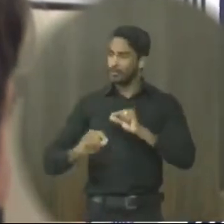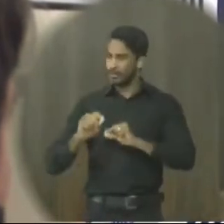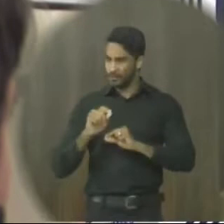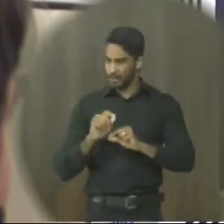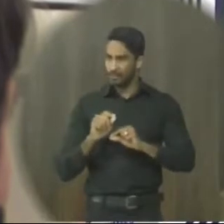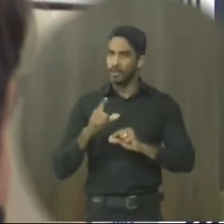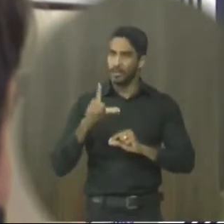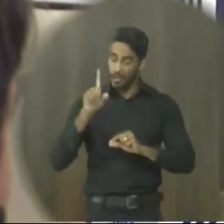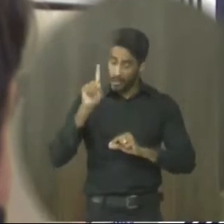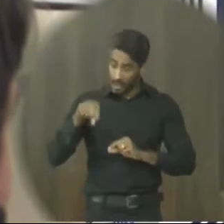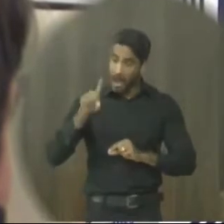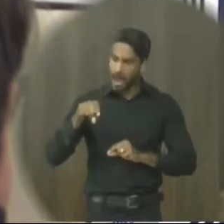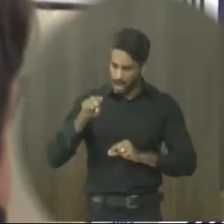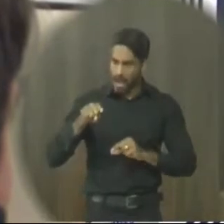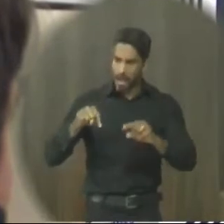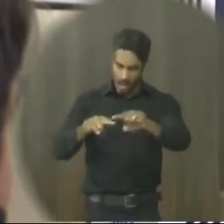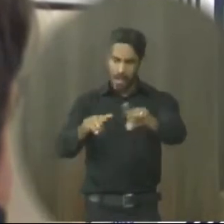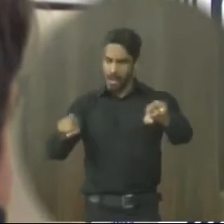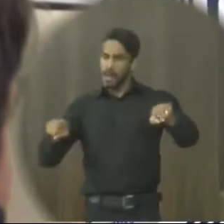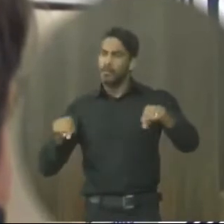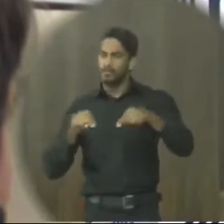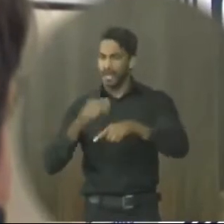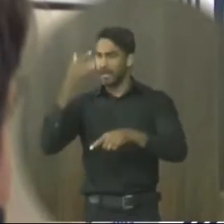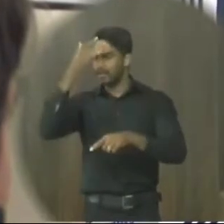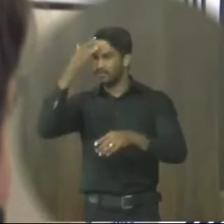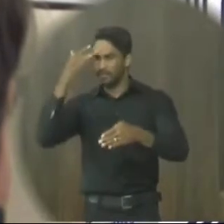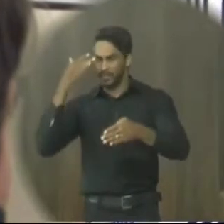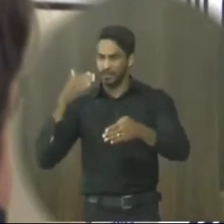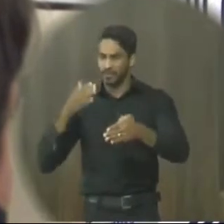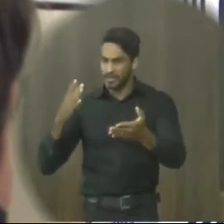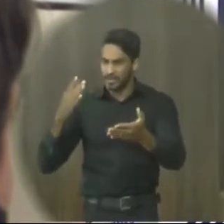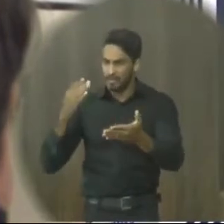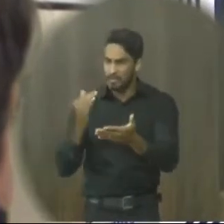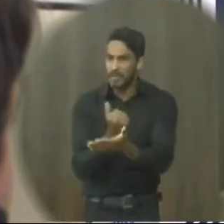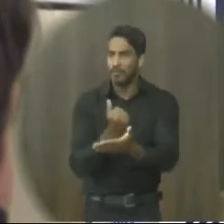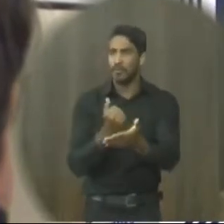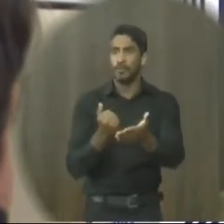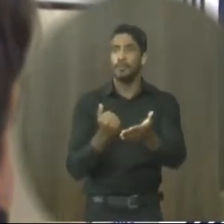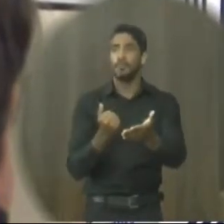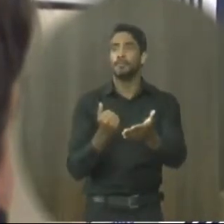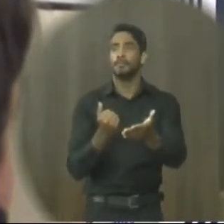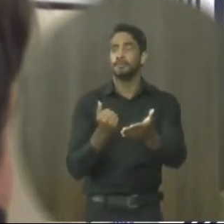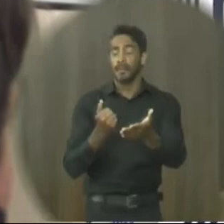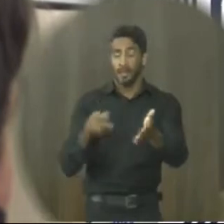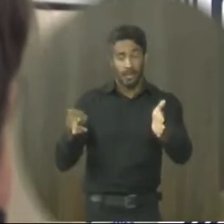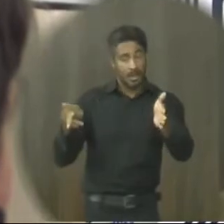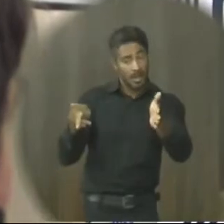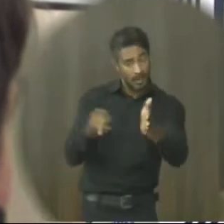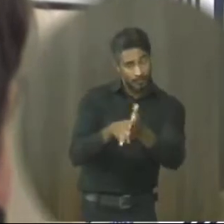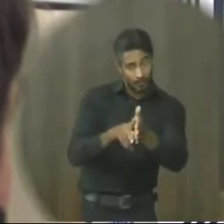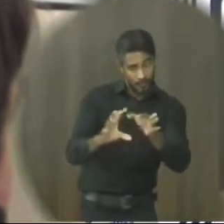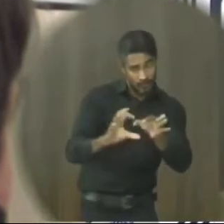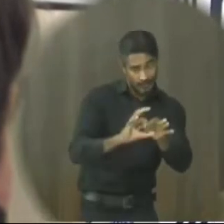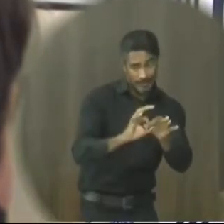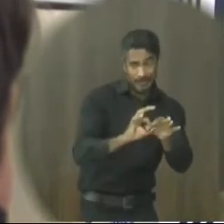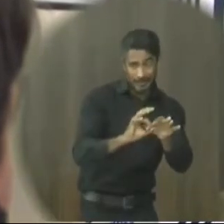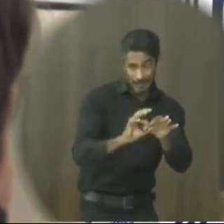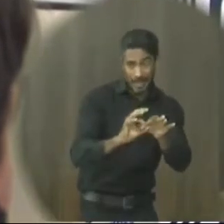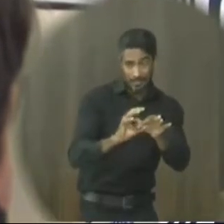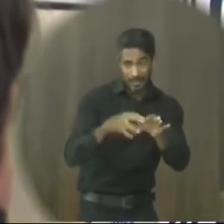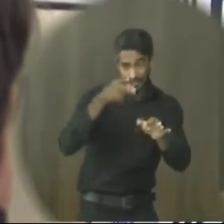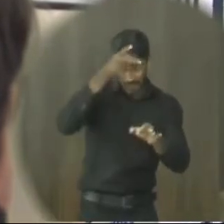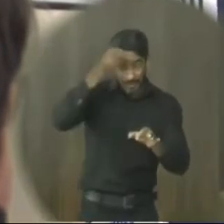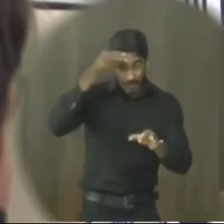ali é um terreno, né, realmente invadido, é um terreno que pertence à União, né, e que